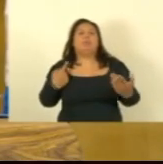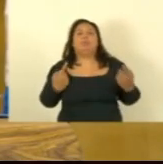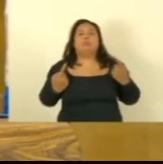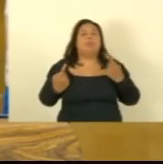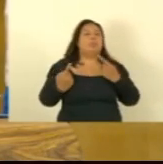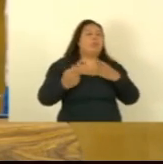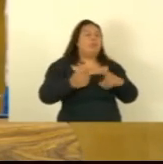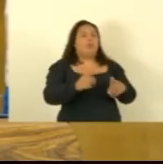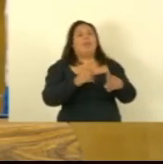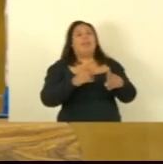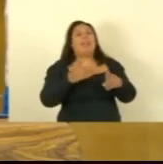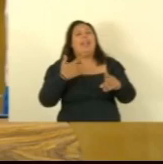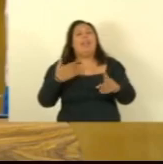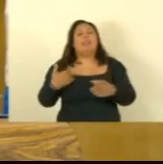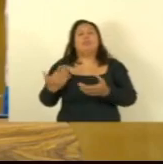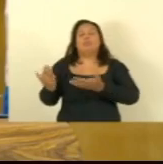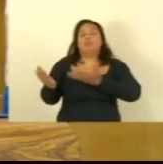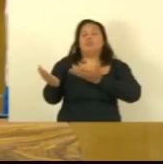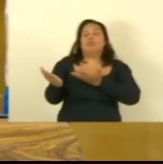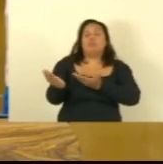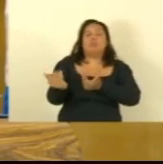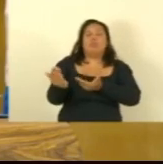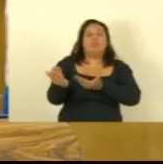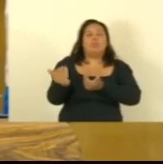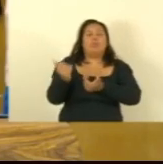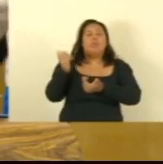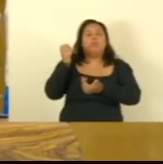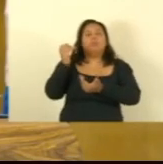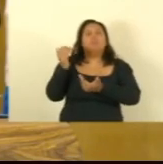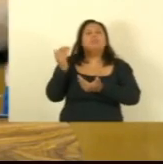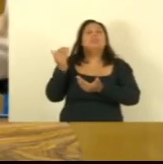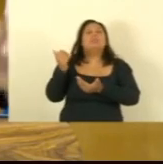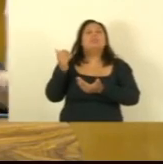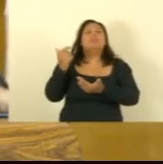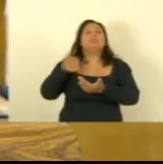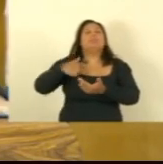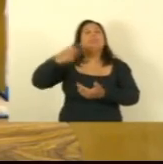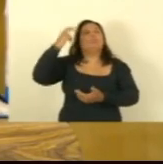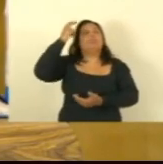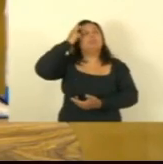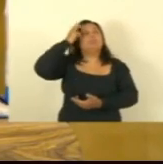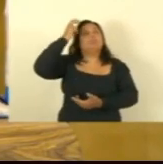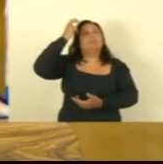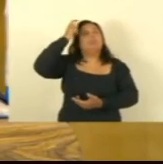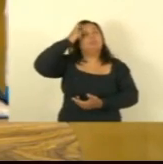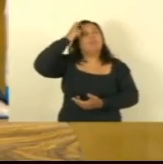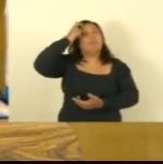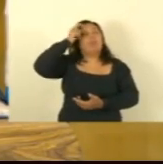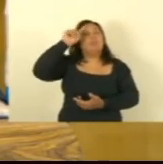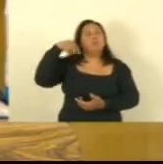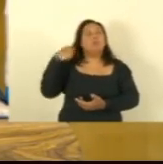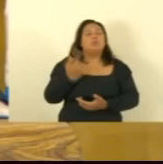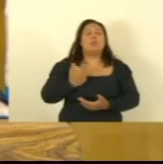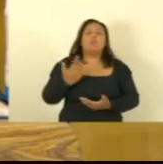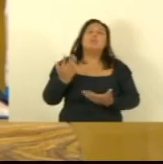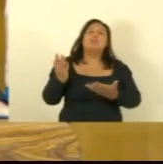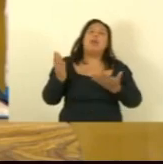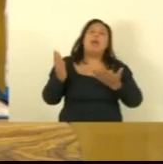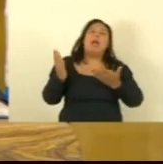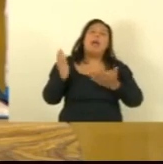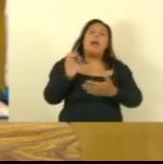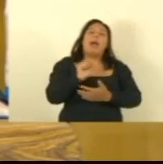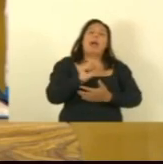as jovens e inocentes mentes de nossos adolescentes, de